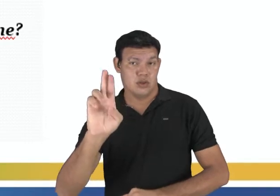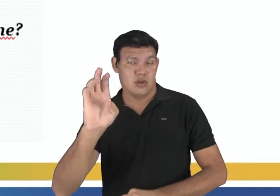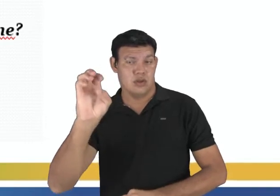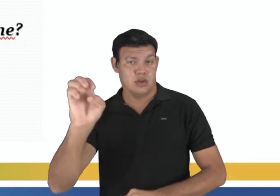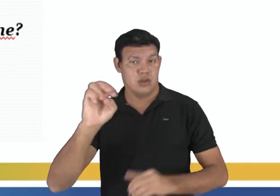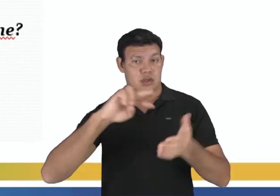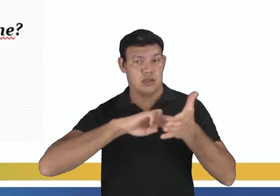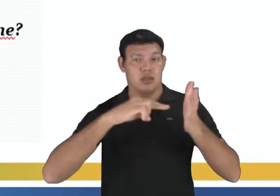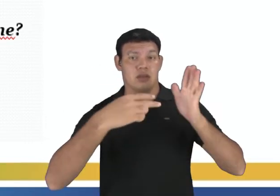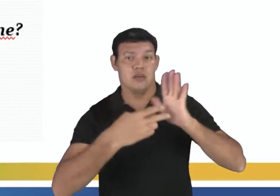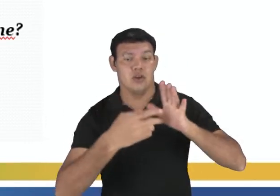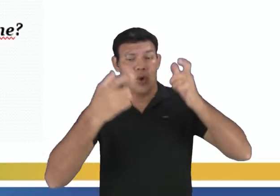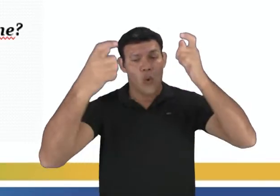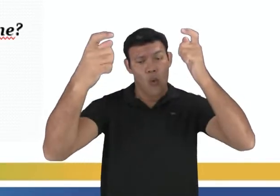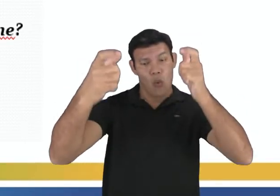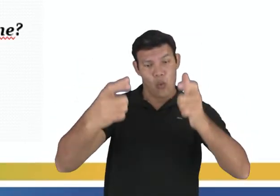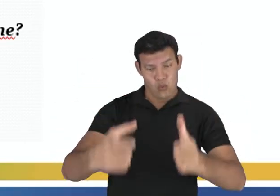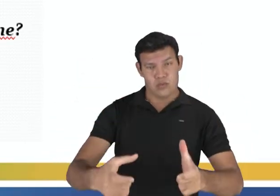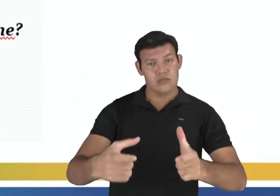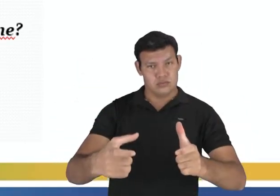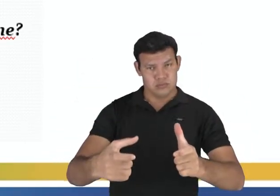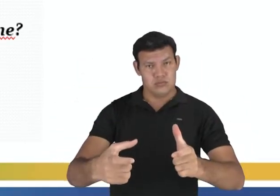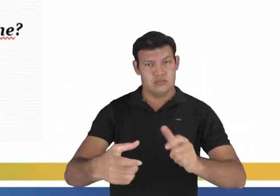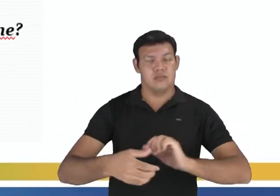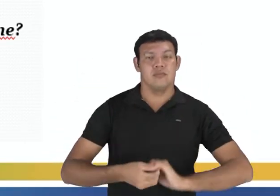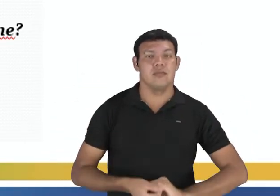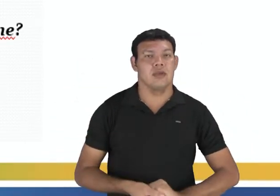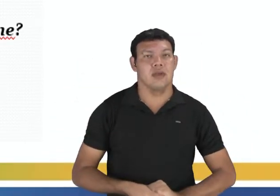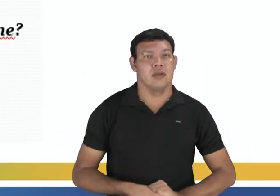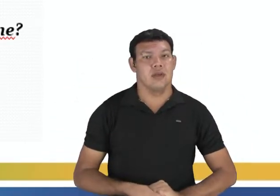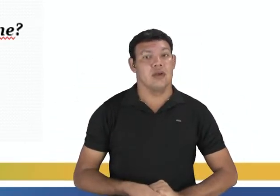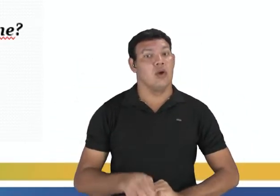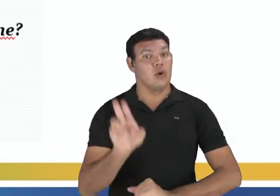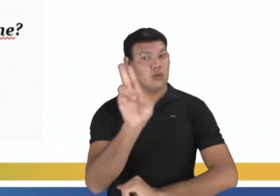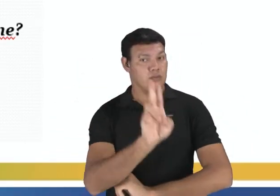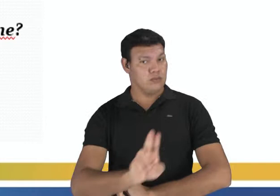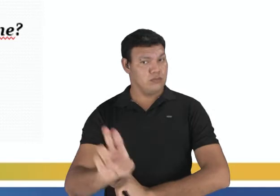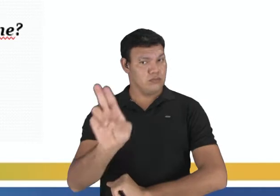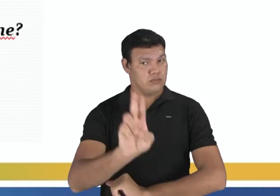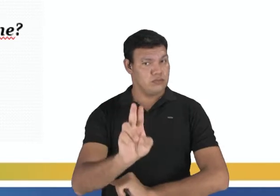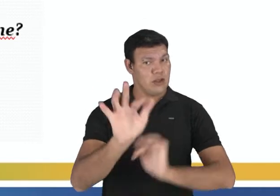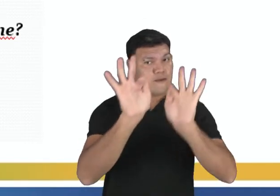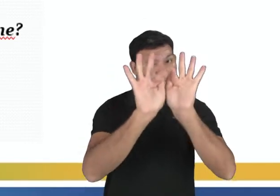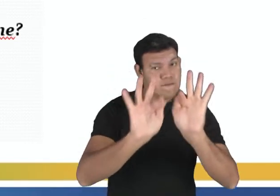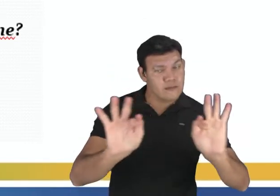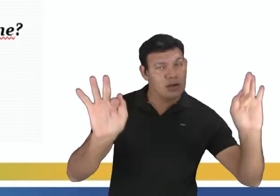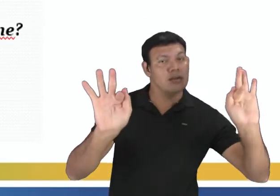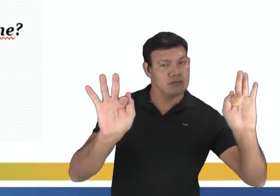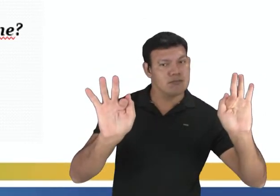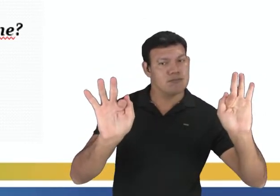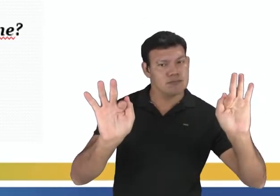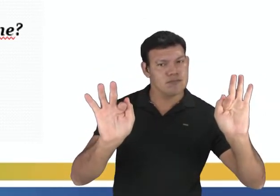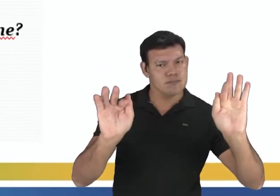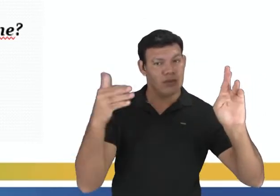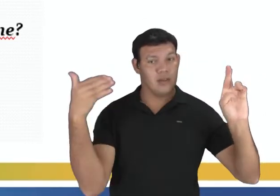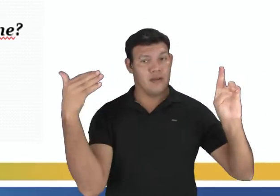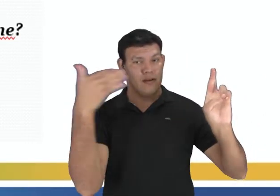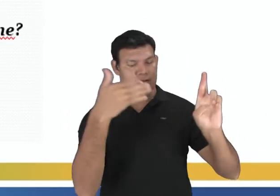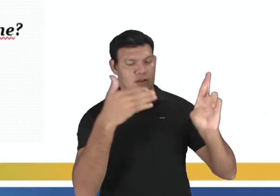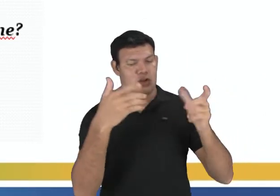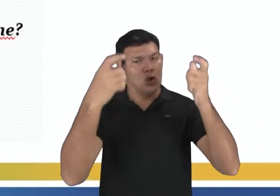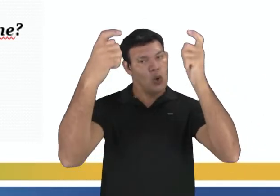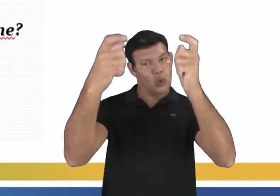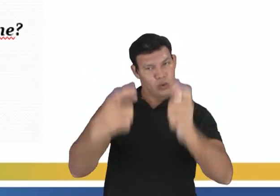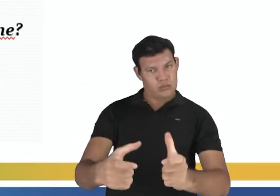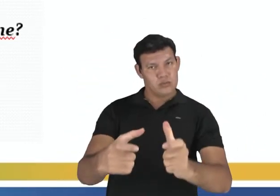onde. Onde, então, gente, vocês vão usar o where quando a frase se referir a